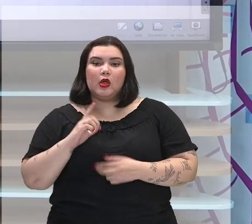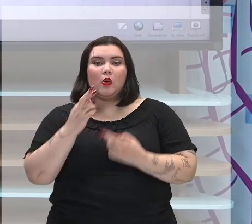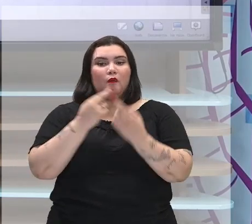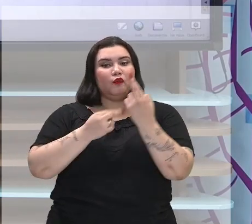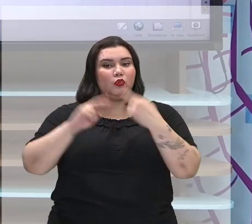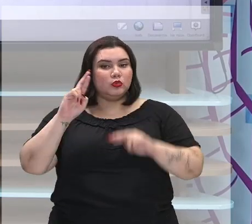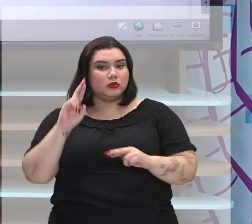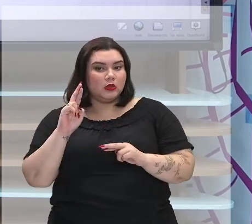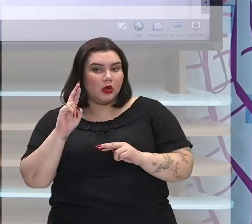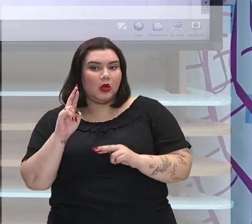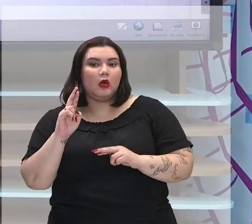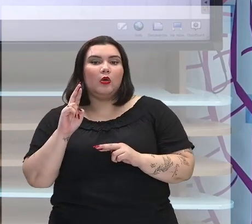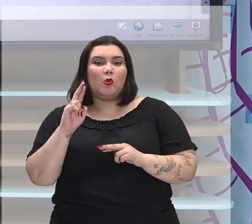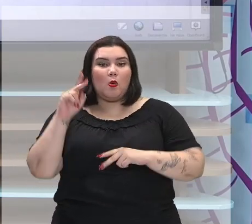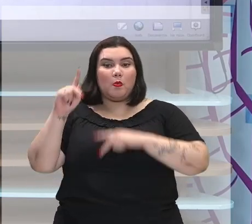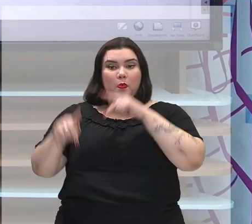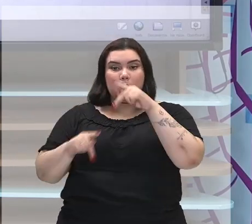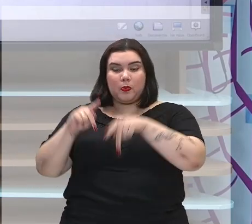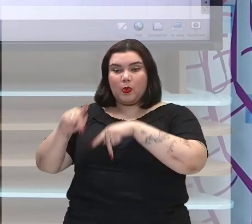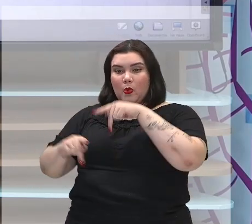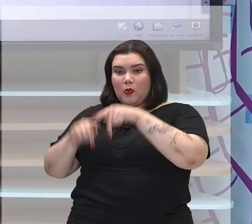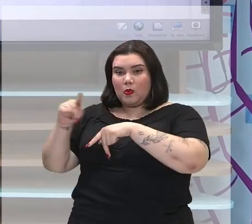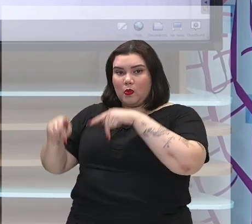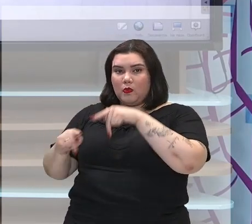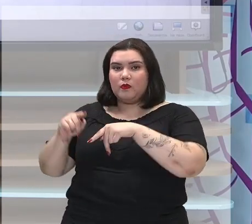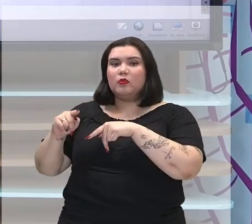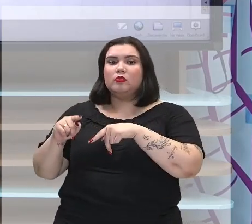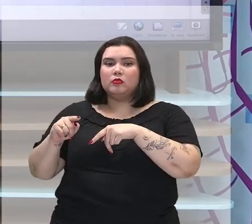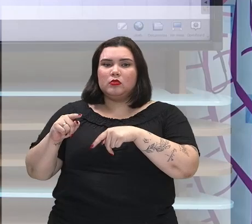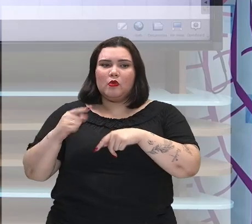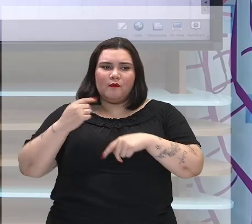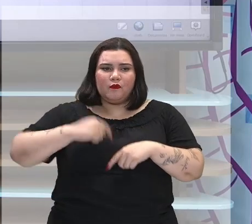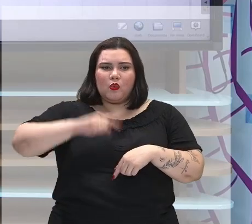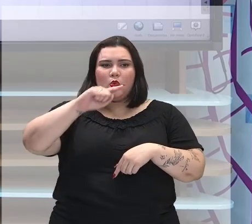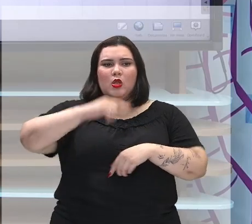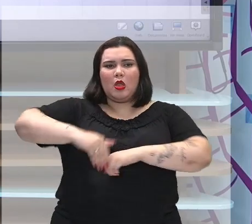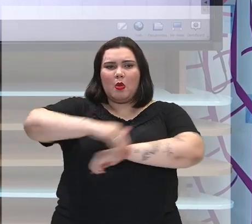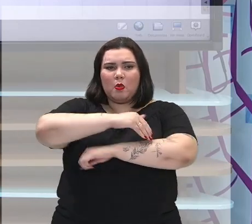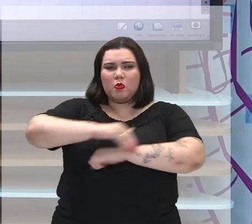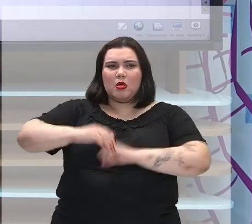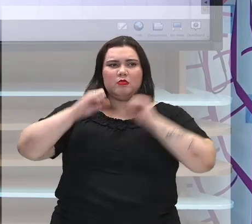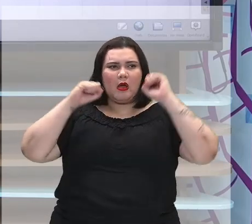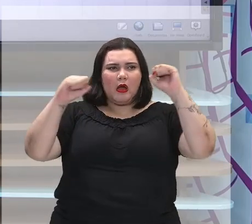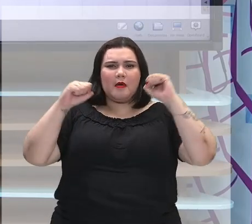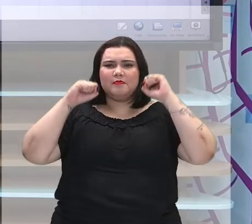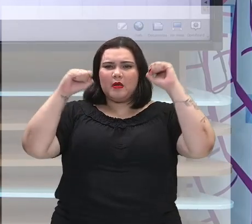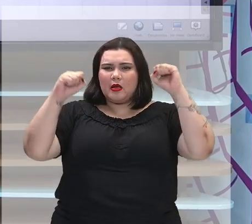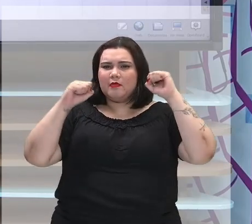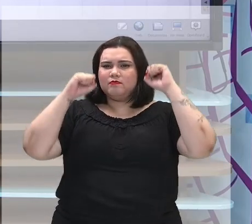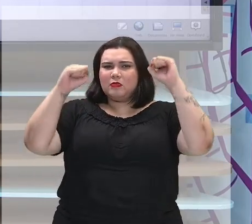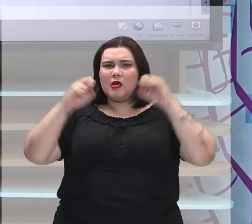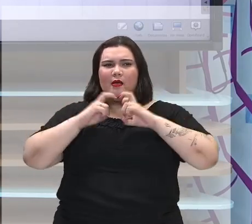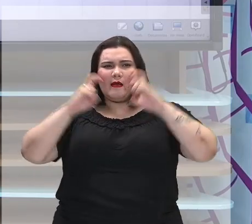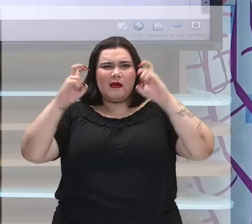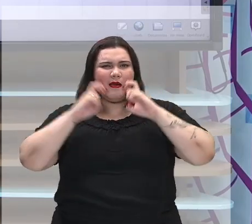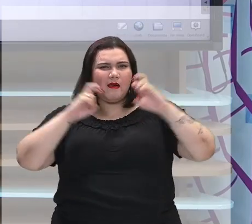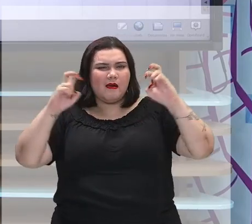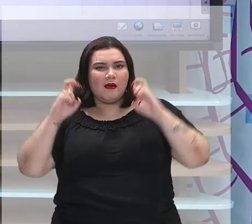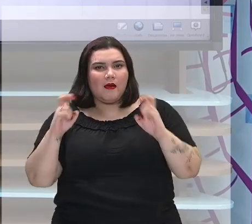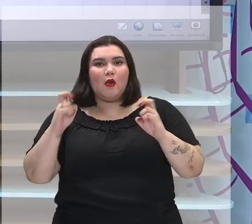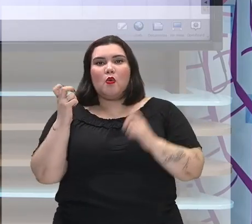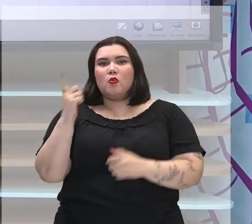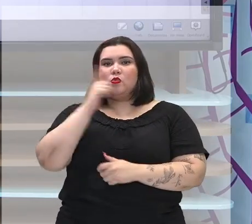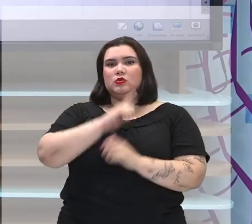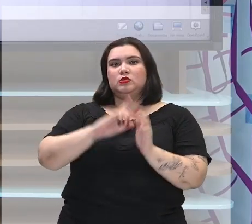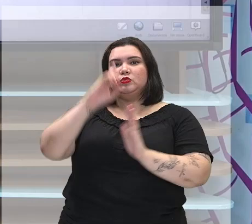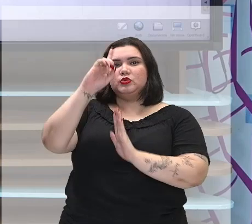revolução na qual o povo atirou-se às ruas e conseguiu direitos fundamentais, como a liberdade entre